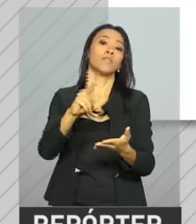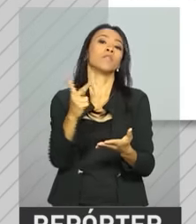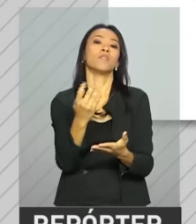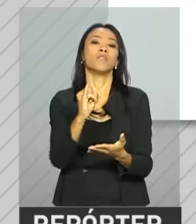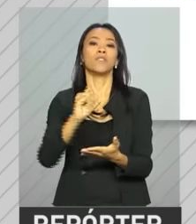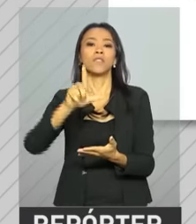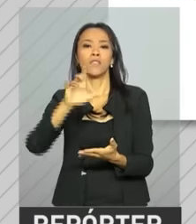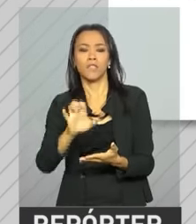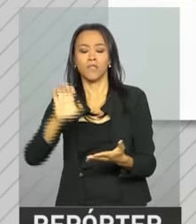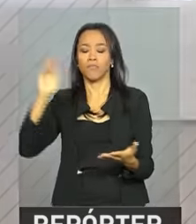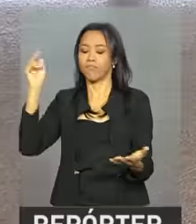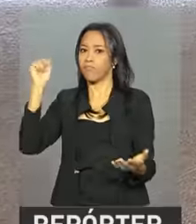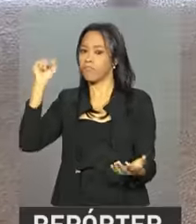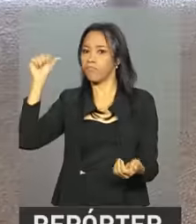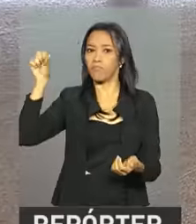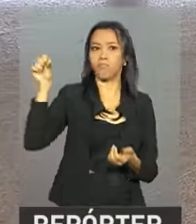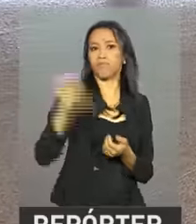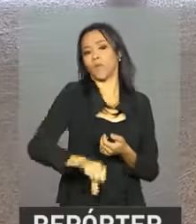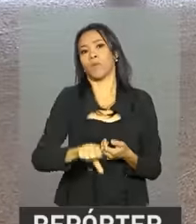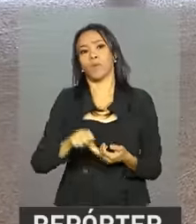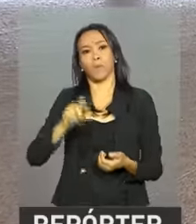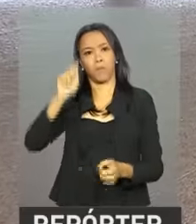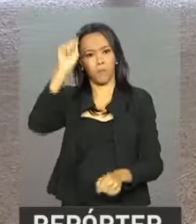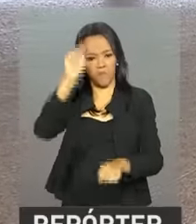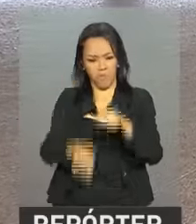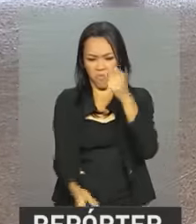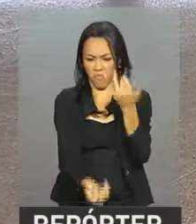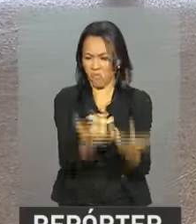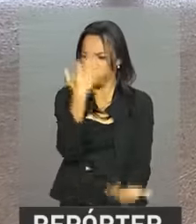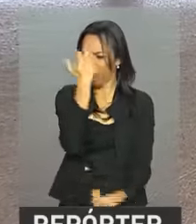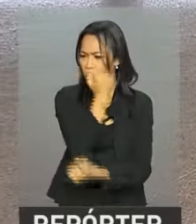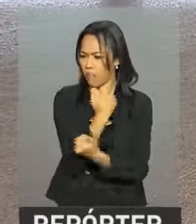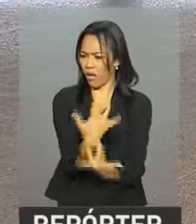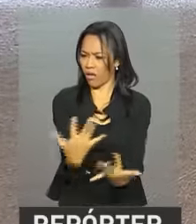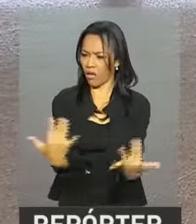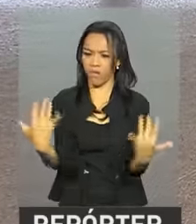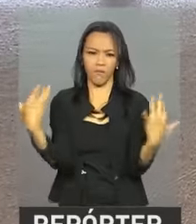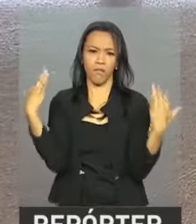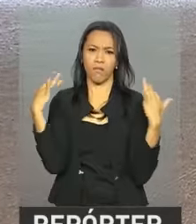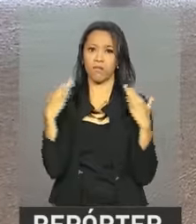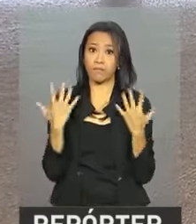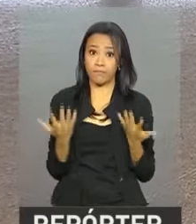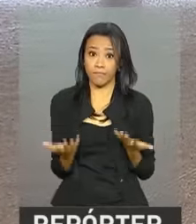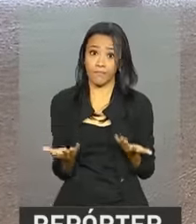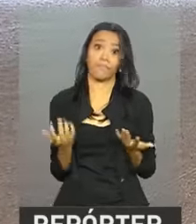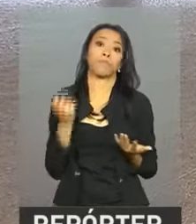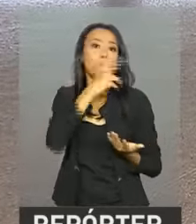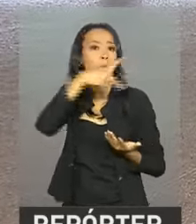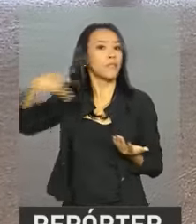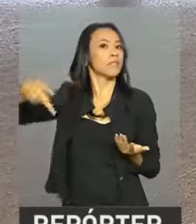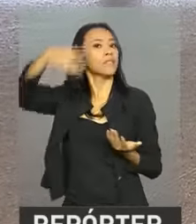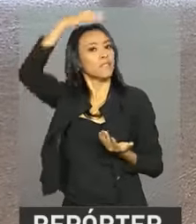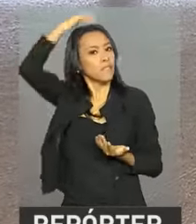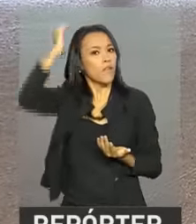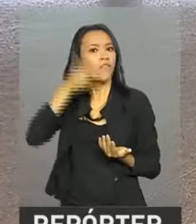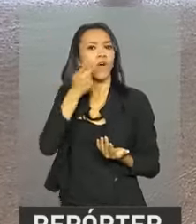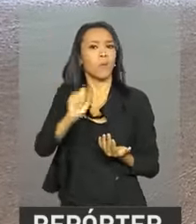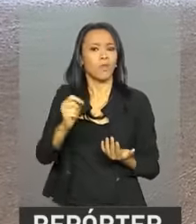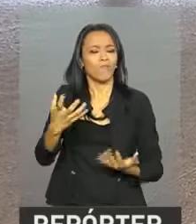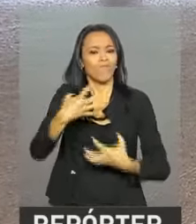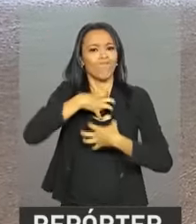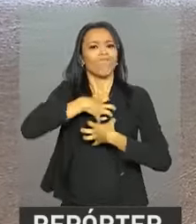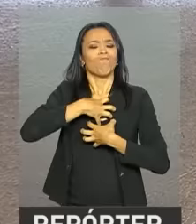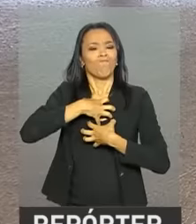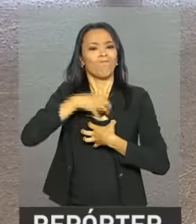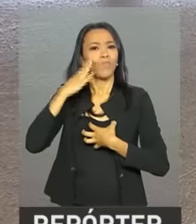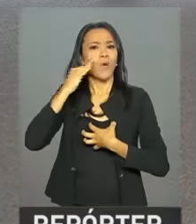a maior catástrofe Florestal do país sulamericano o temer afirmou ainda que o BR Brasil solidariza-se com